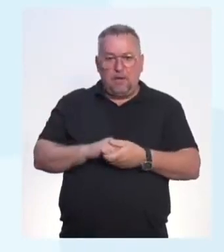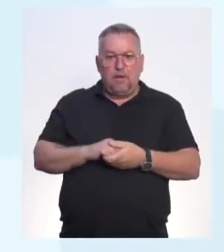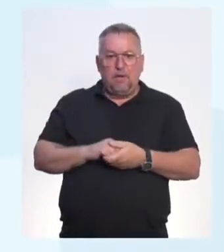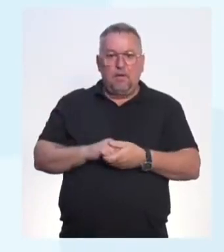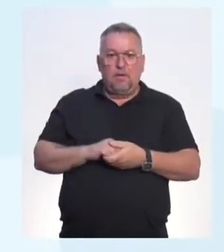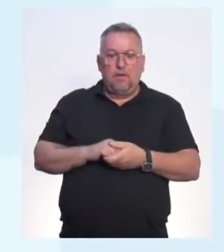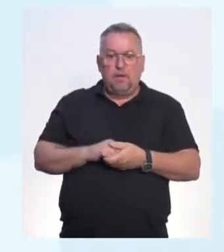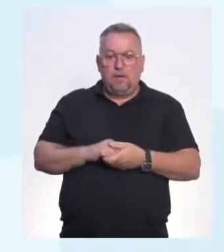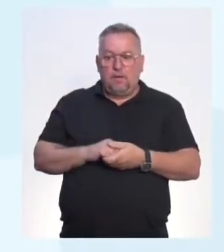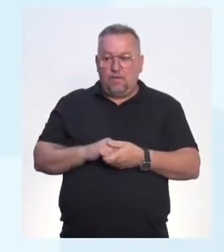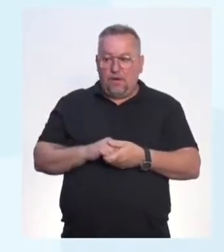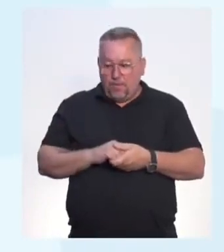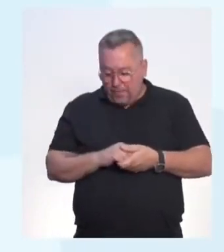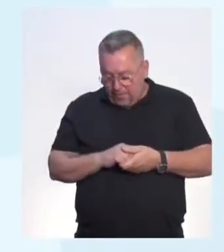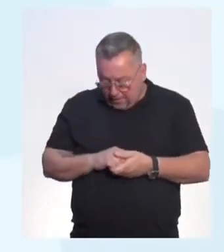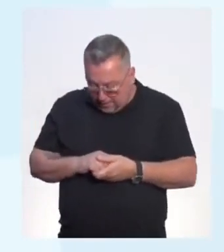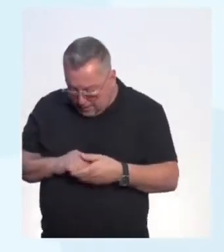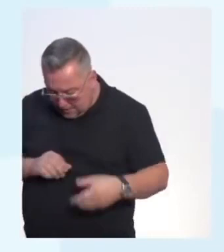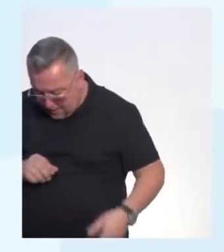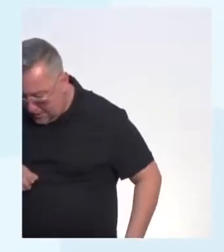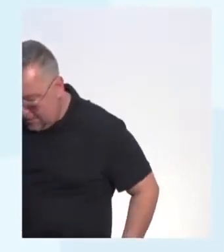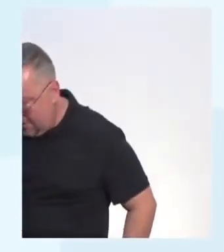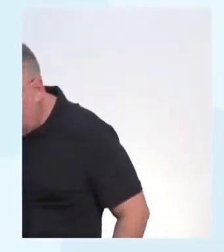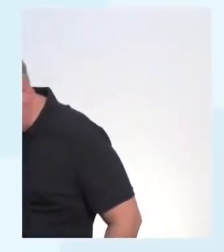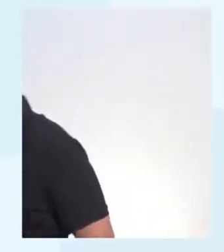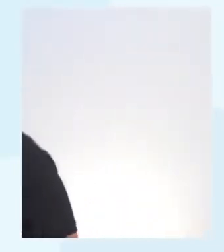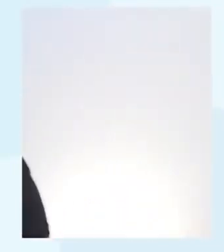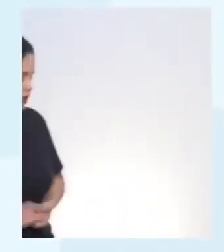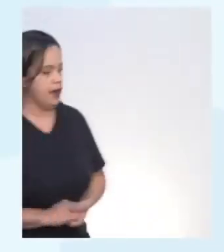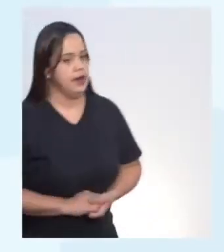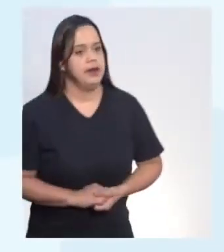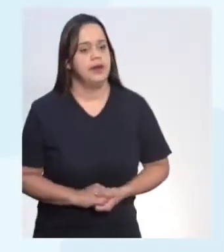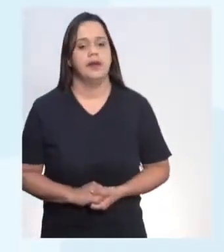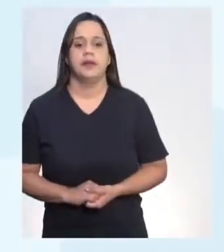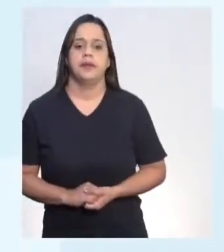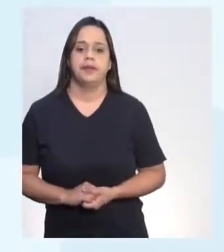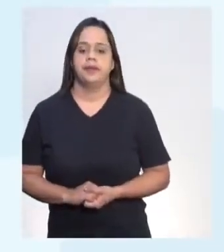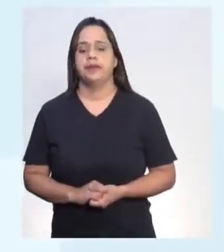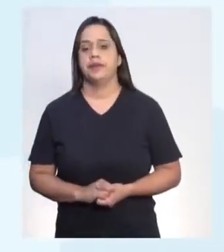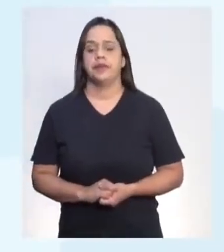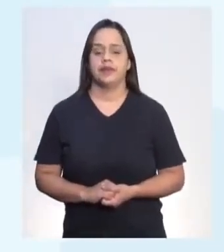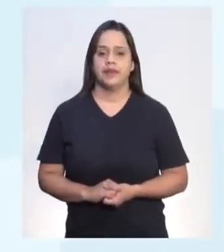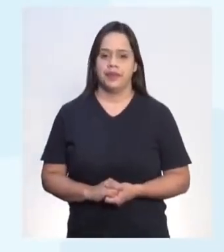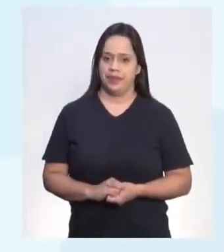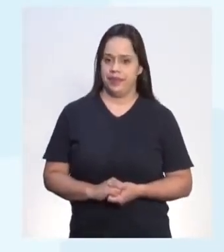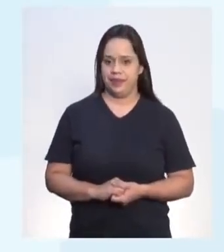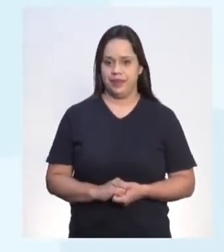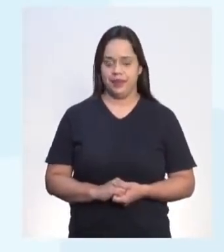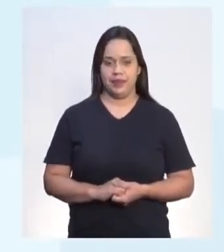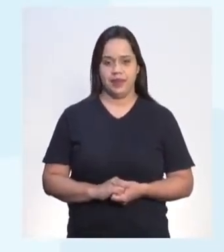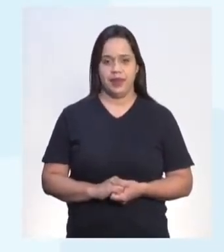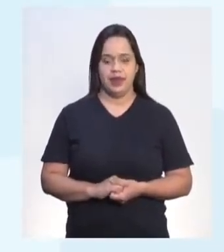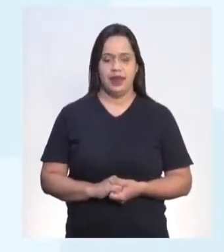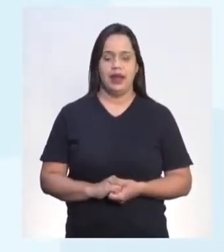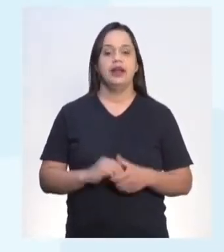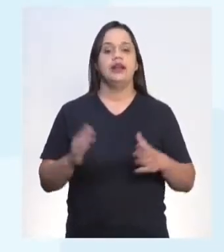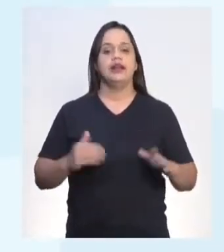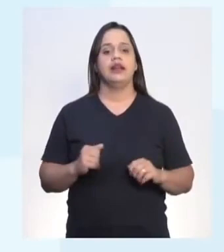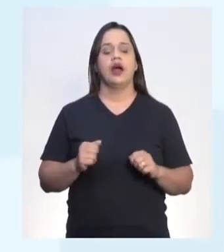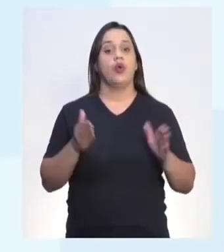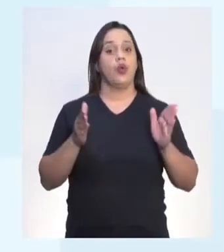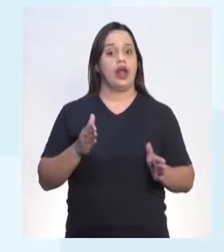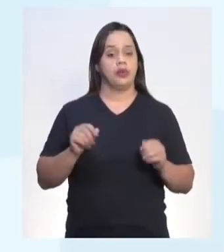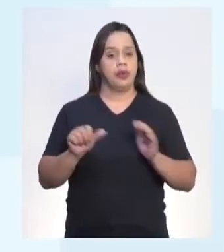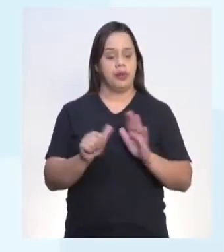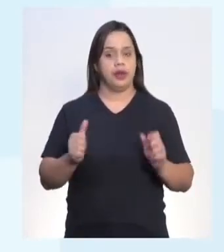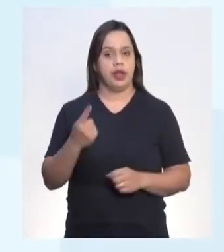dá 20. 20 menos 8 vai dar 12 centímetros. Então, o primeiro lado aí tem 12 centímetros.